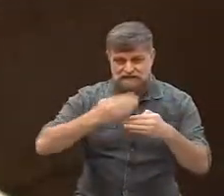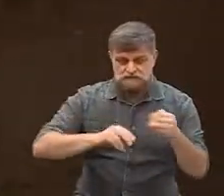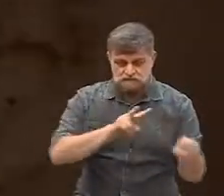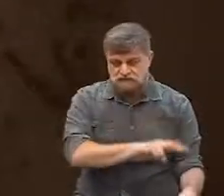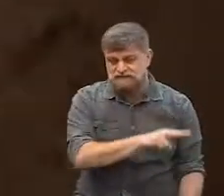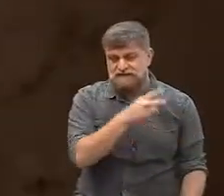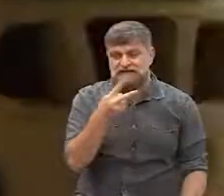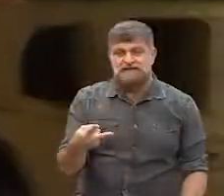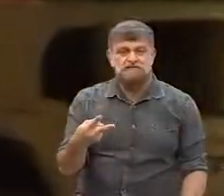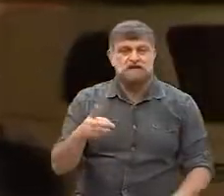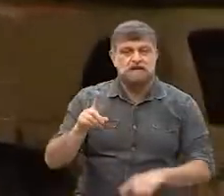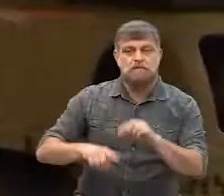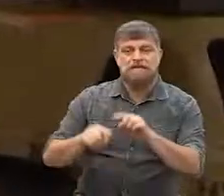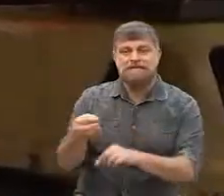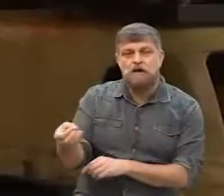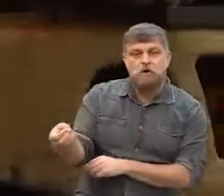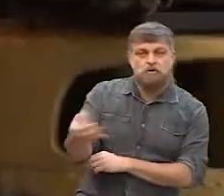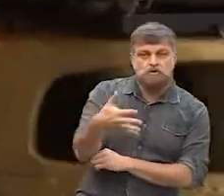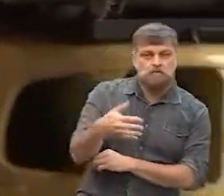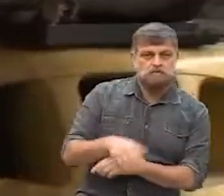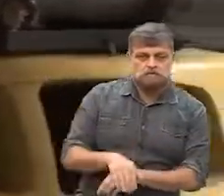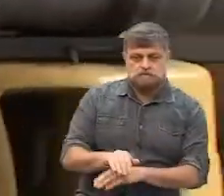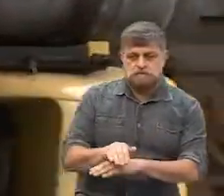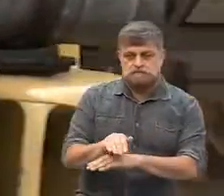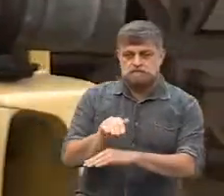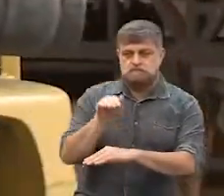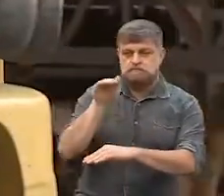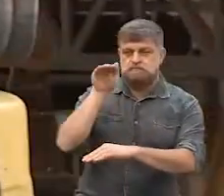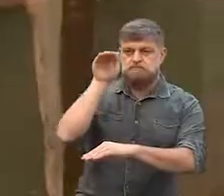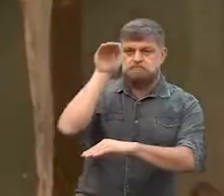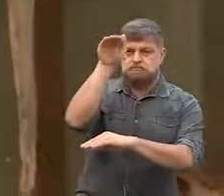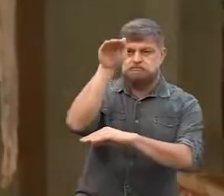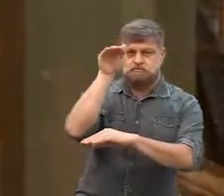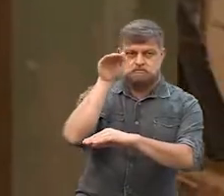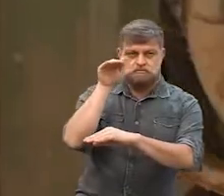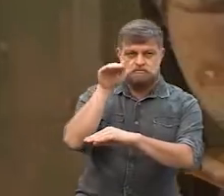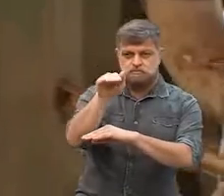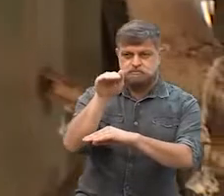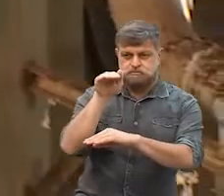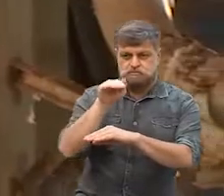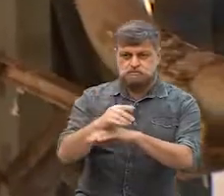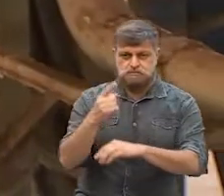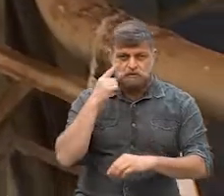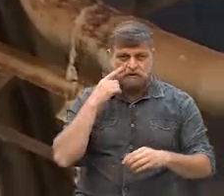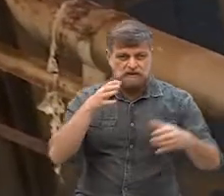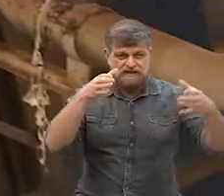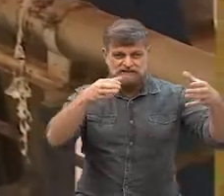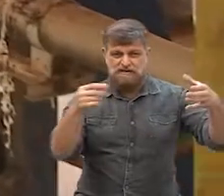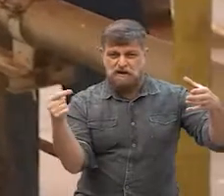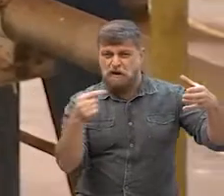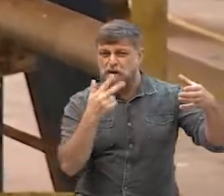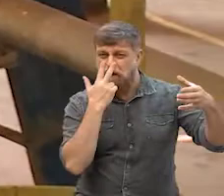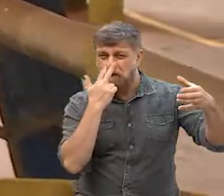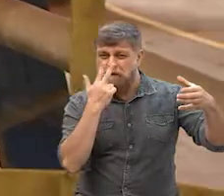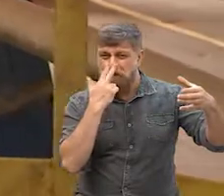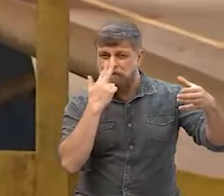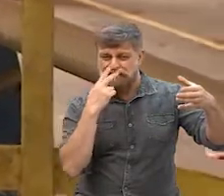novo material. As empilhadeiras levam os fardos até esses equipamentos que parecem